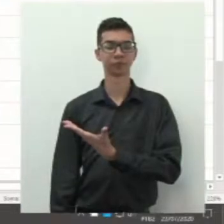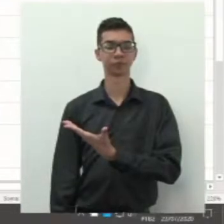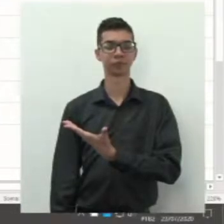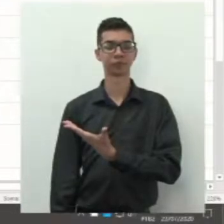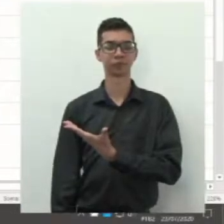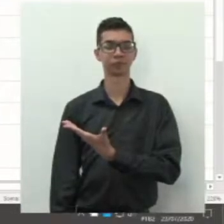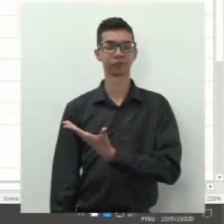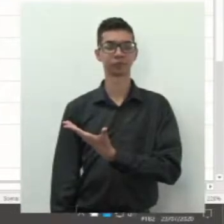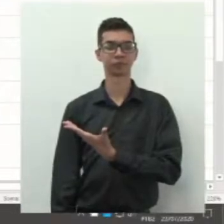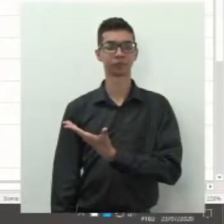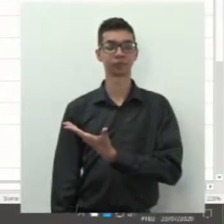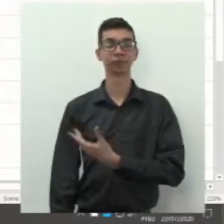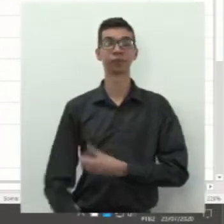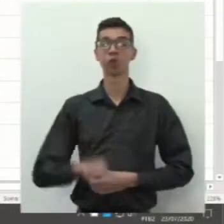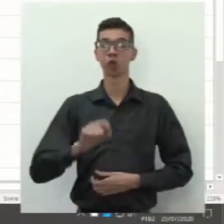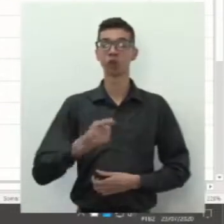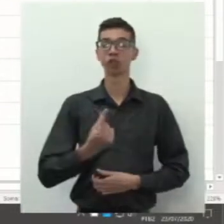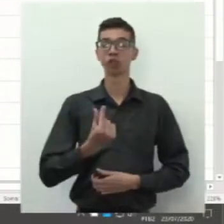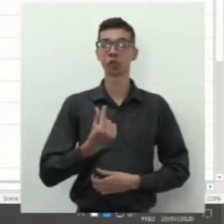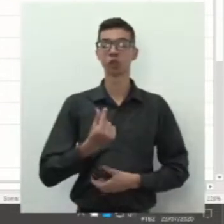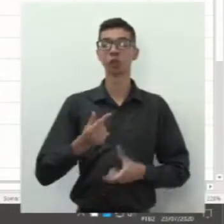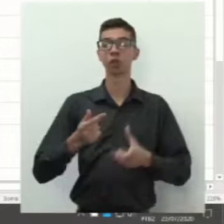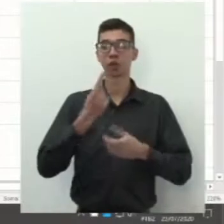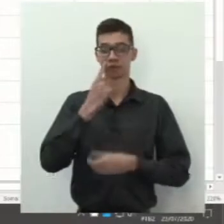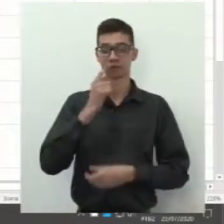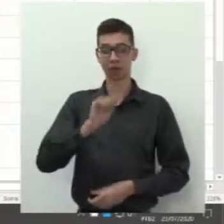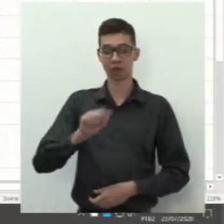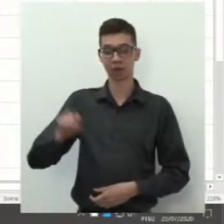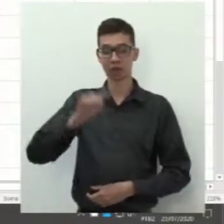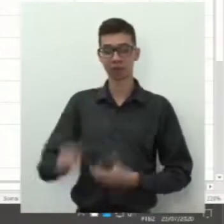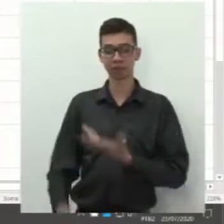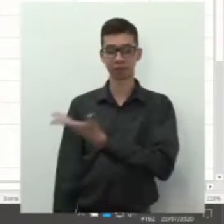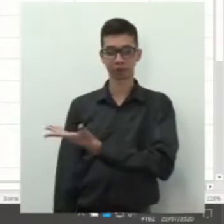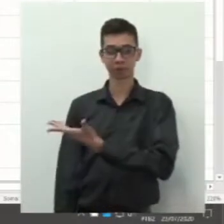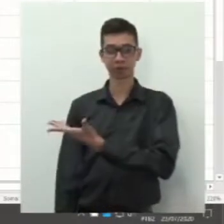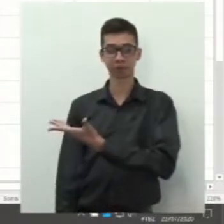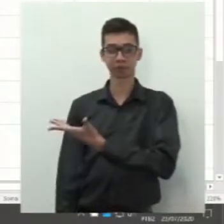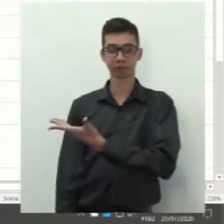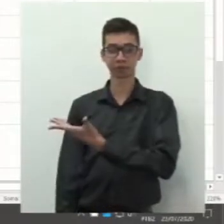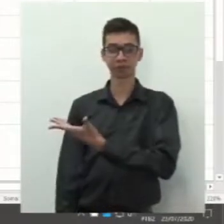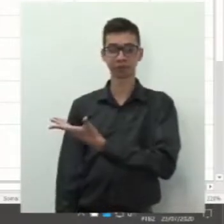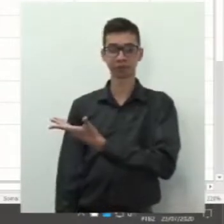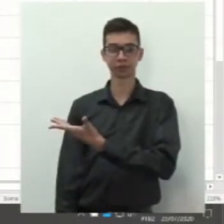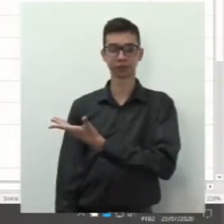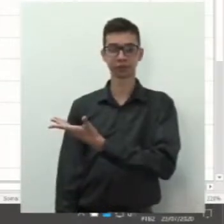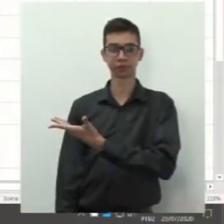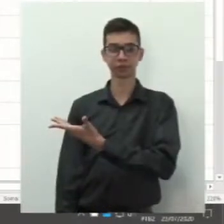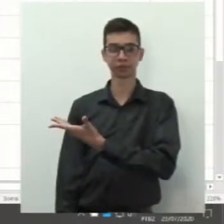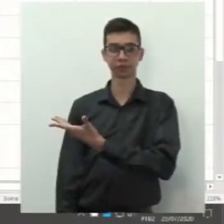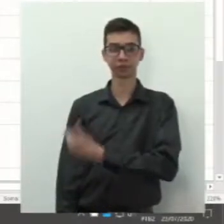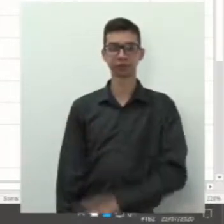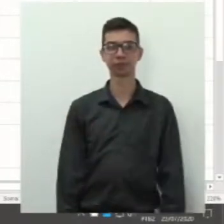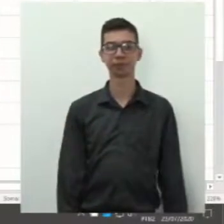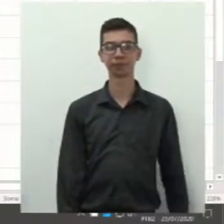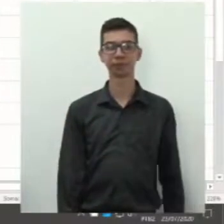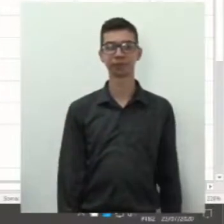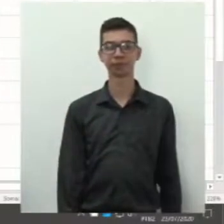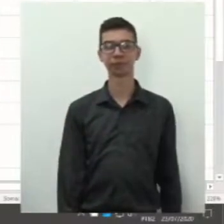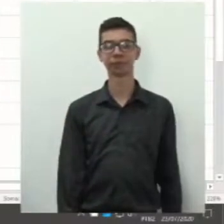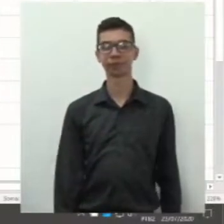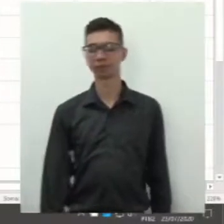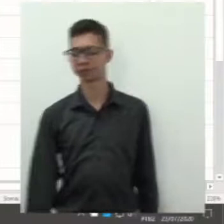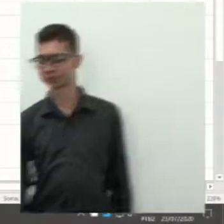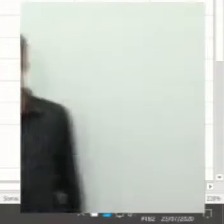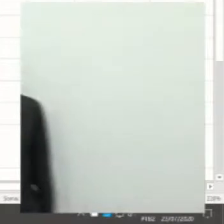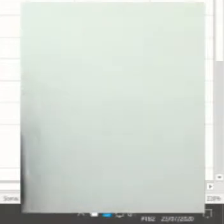dinheiro. Onde está o arroba aqui, ó. Deixa eu ver se vai agora. Não foi. Tem problema, ao vivo